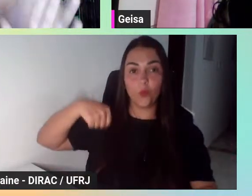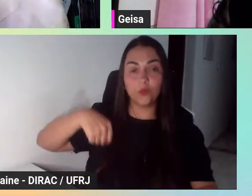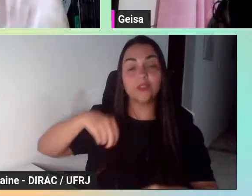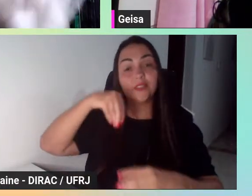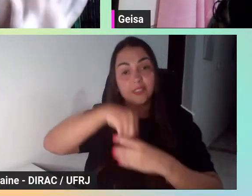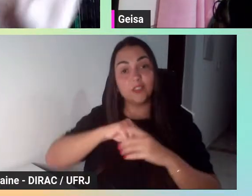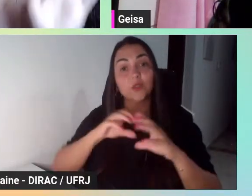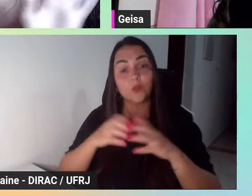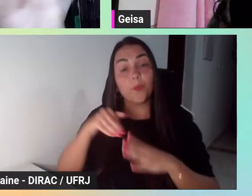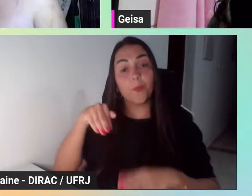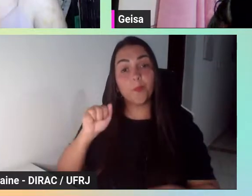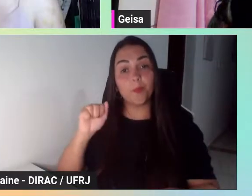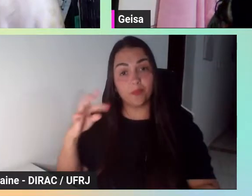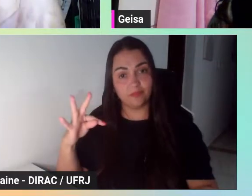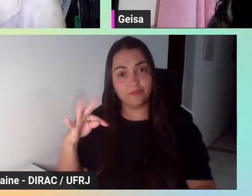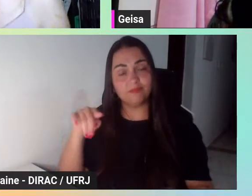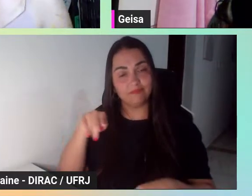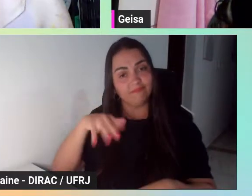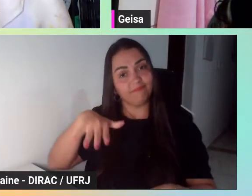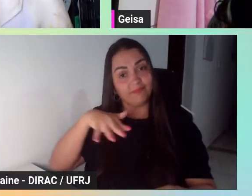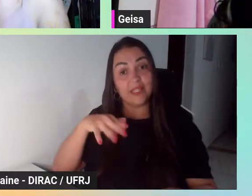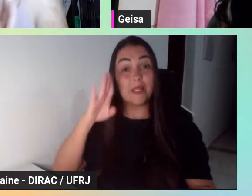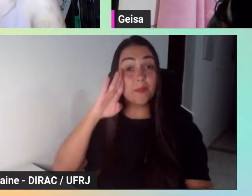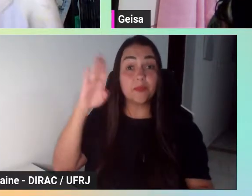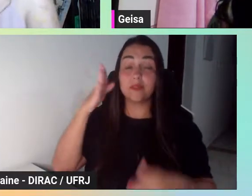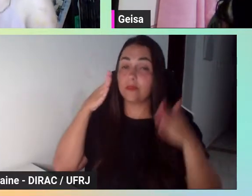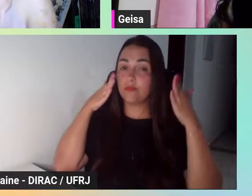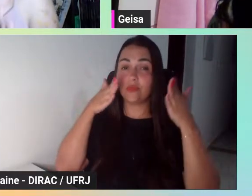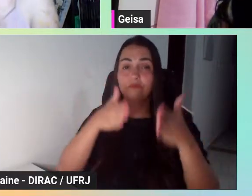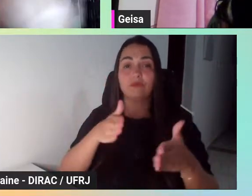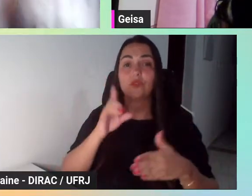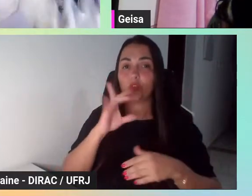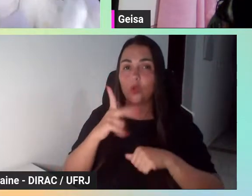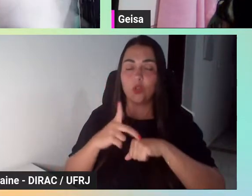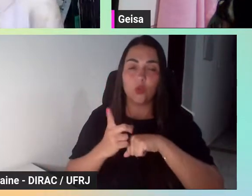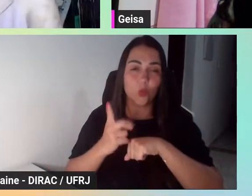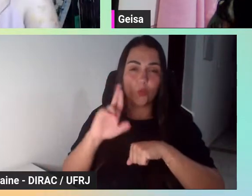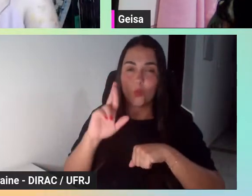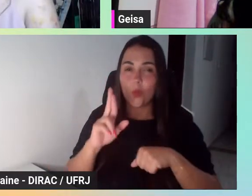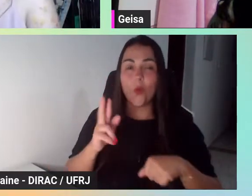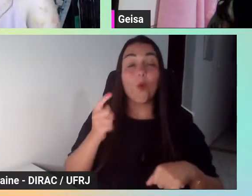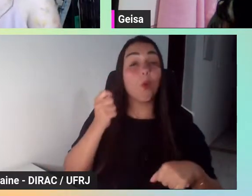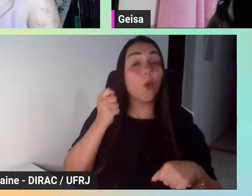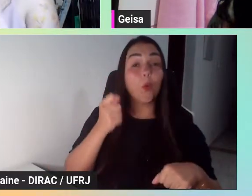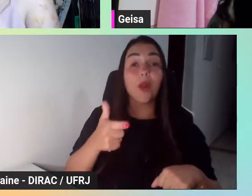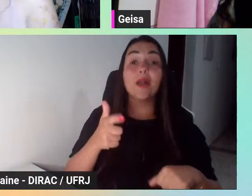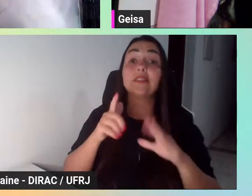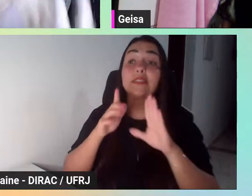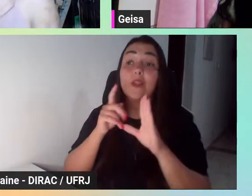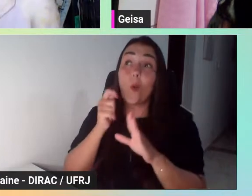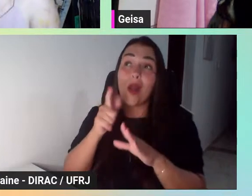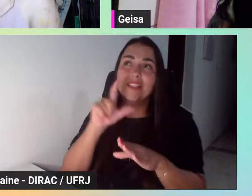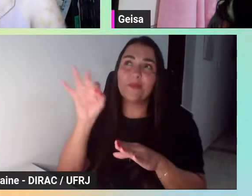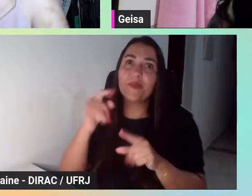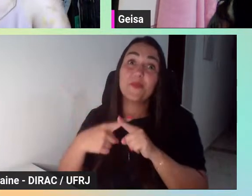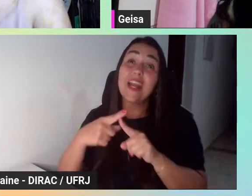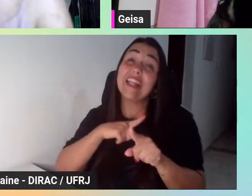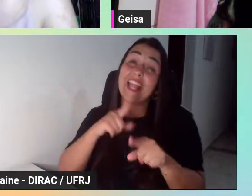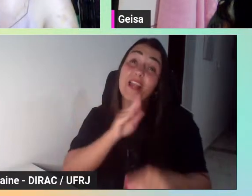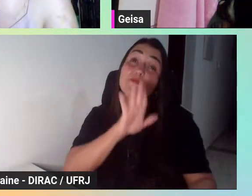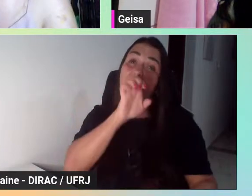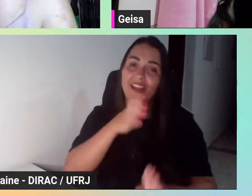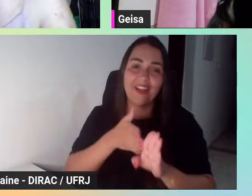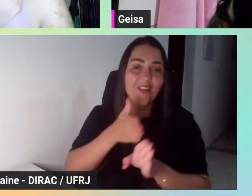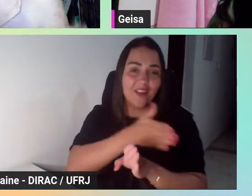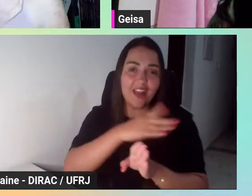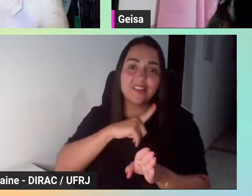estou me dedicando praticamente exclusivamente ao doutorado. Falo que é praticamente porque tem o papel de mãe, né, que divide,